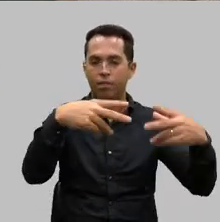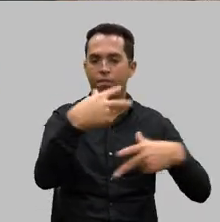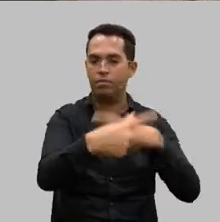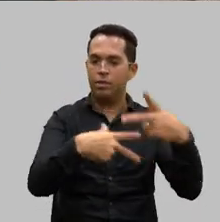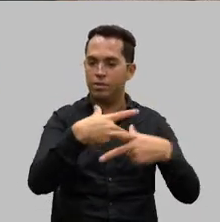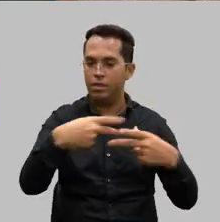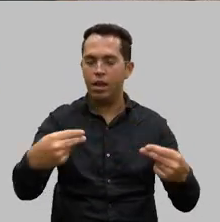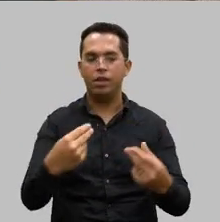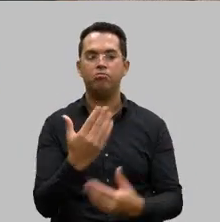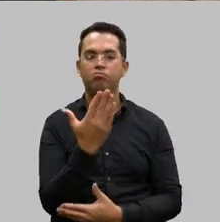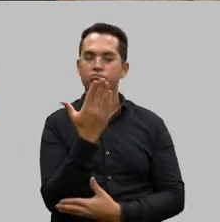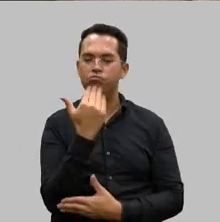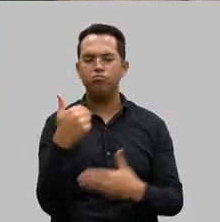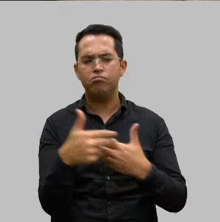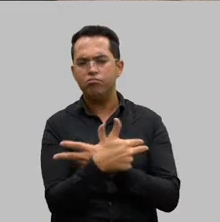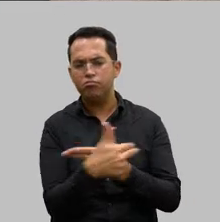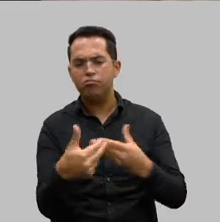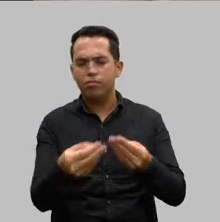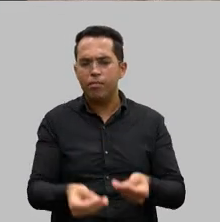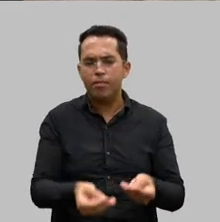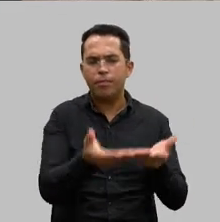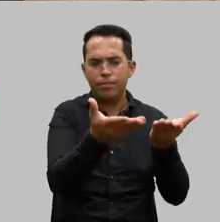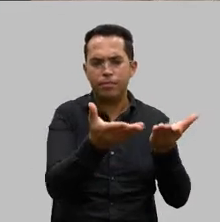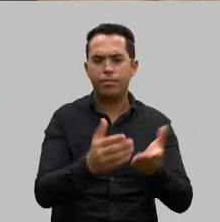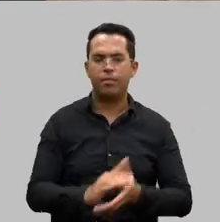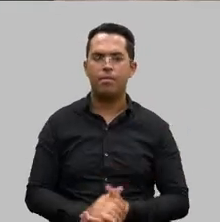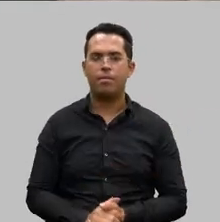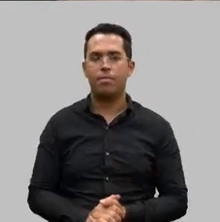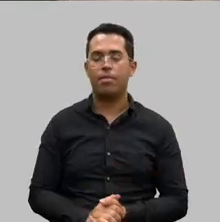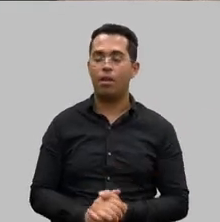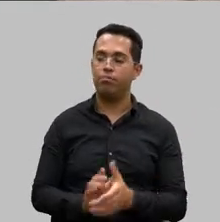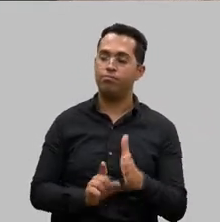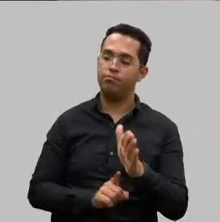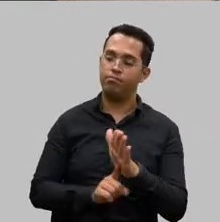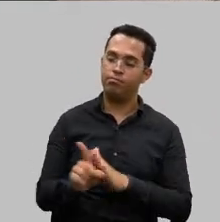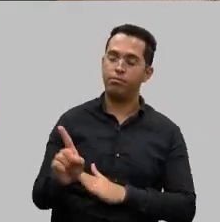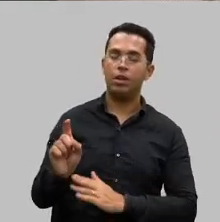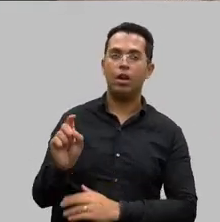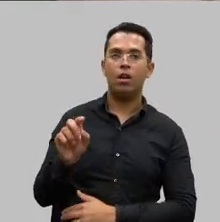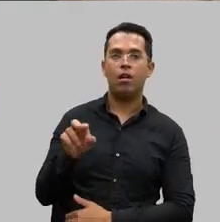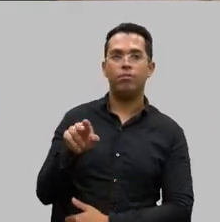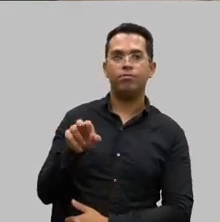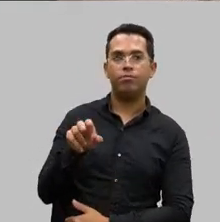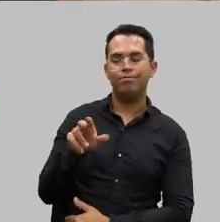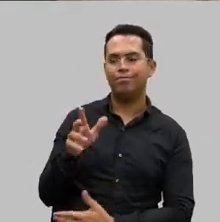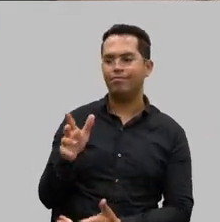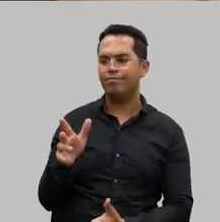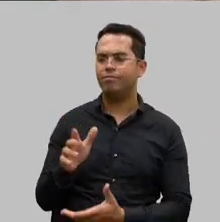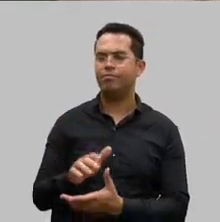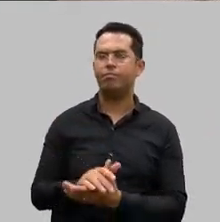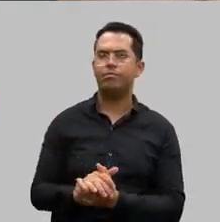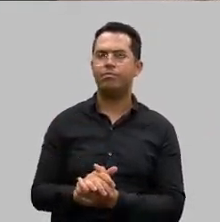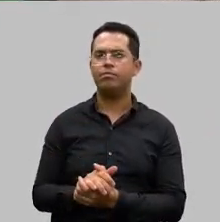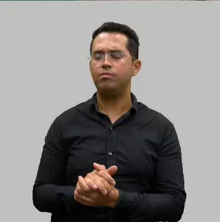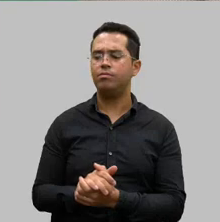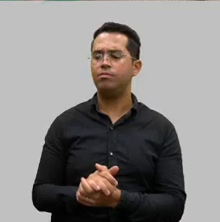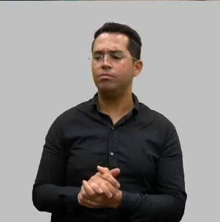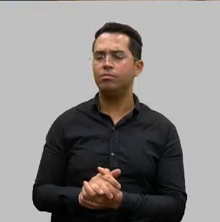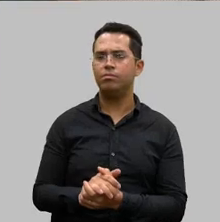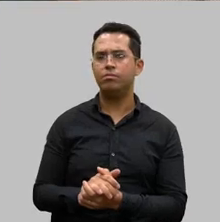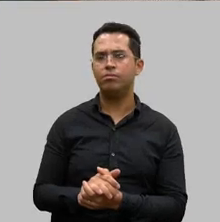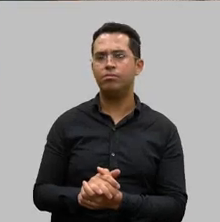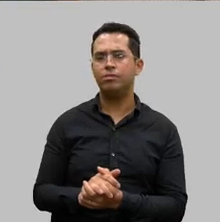pai e e ele perguntava dos irmãos dela ela ela para não ficar chateada e não deixá-lo deprimido ela